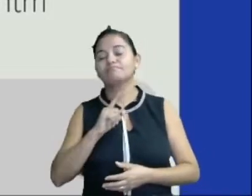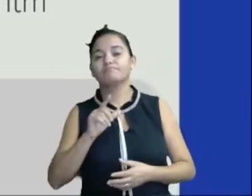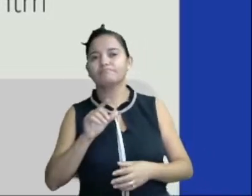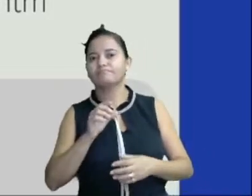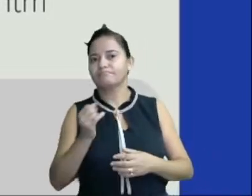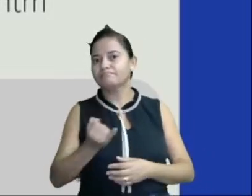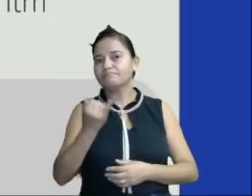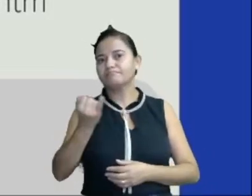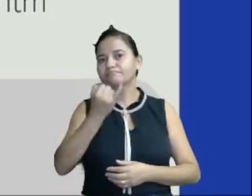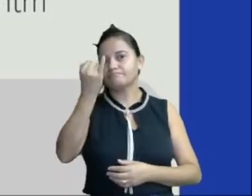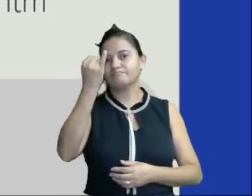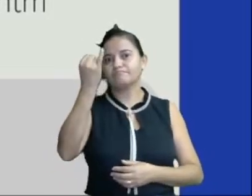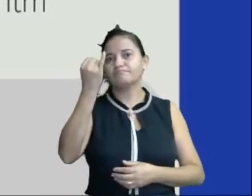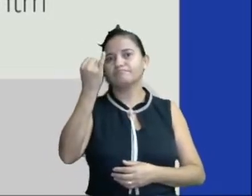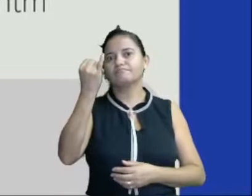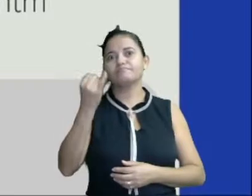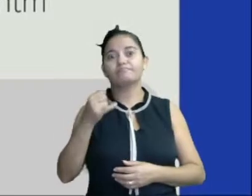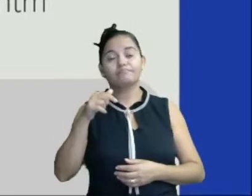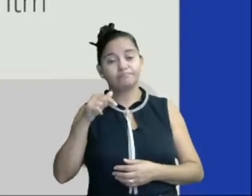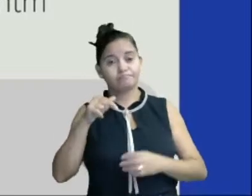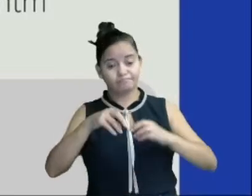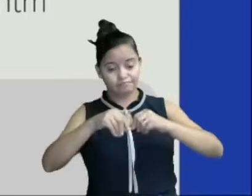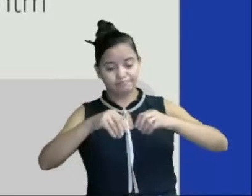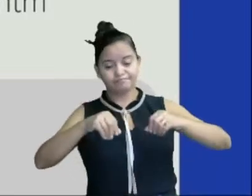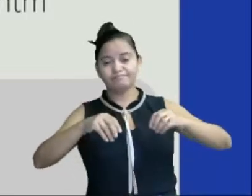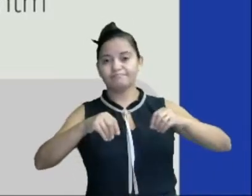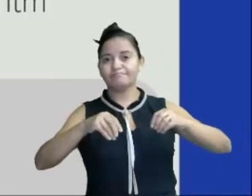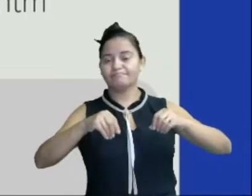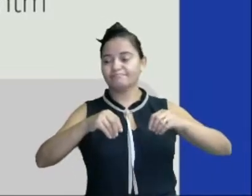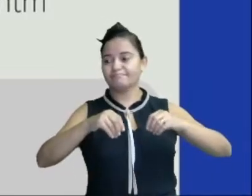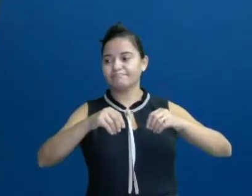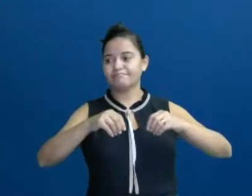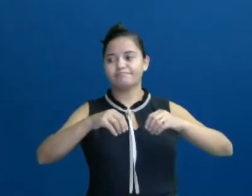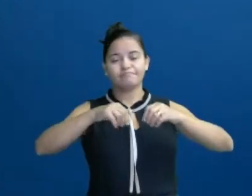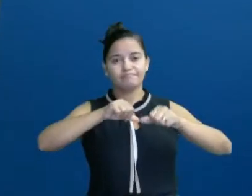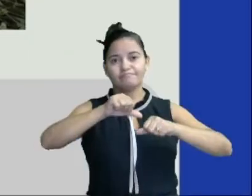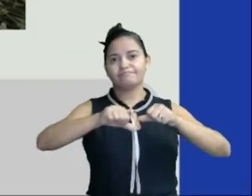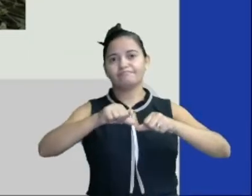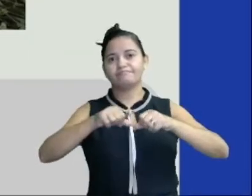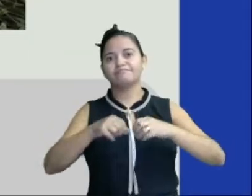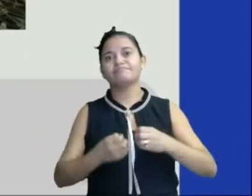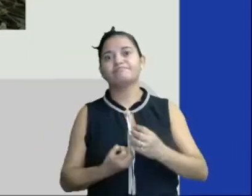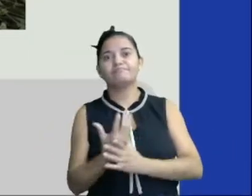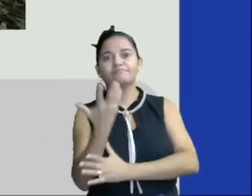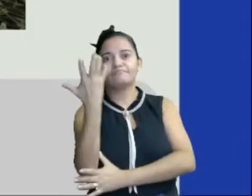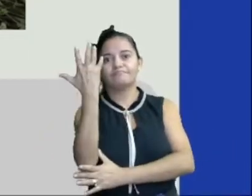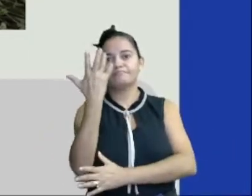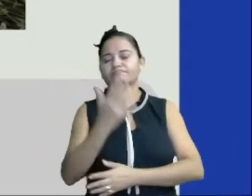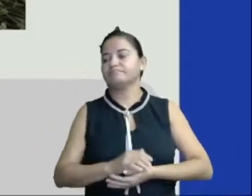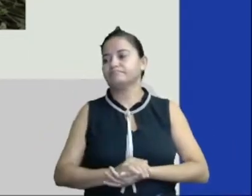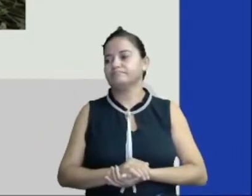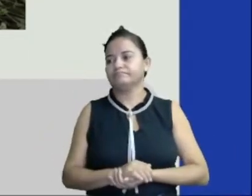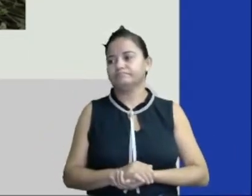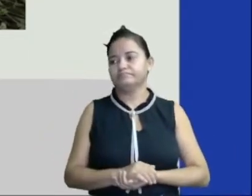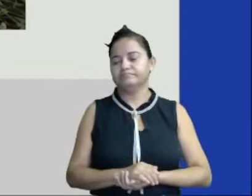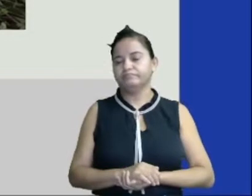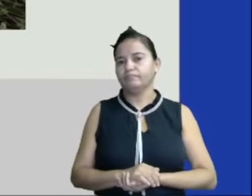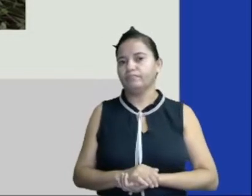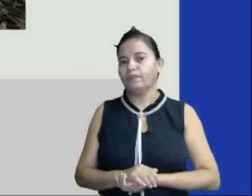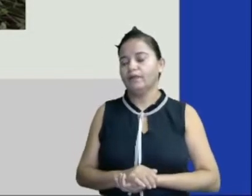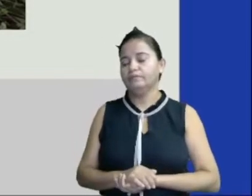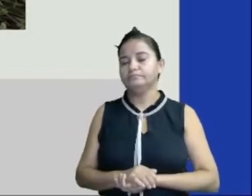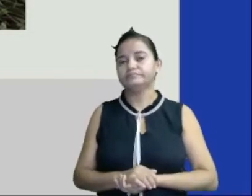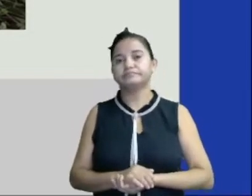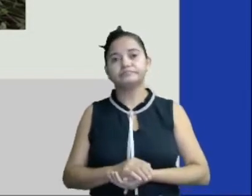vão retirar os nutrientes necessários para crescer e se desenvolver. Portanto, outra questão